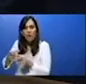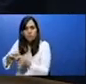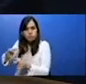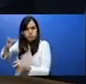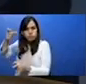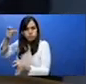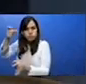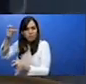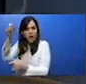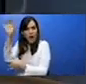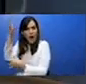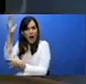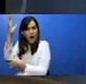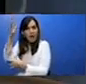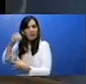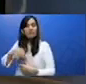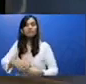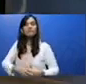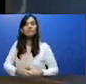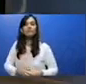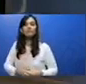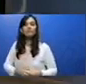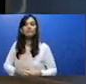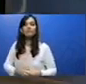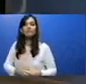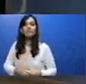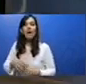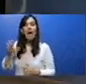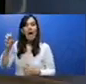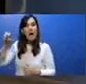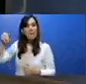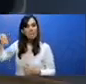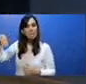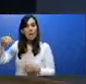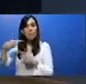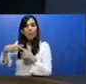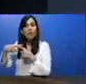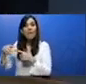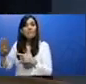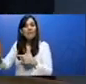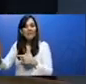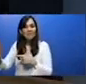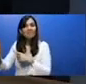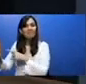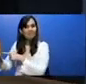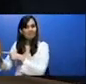Bambu, AM, porque ó, apareceu um B da bola.